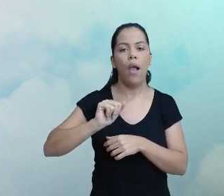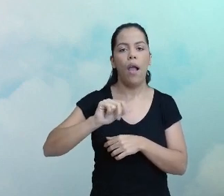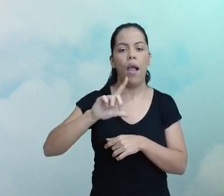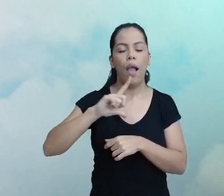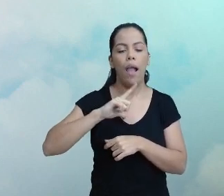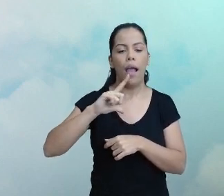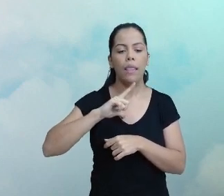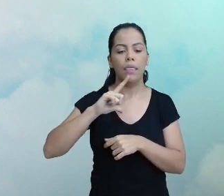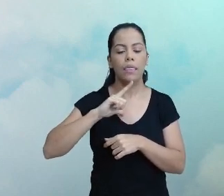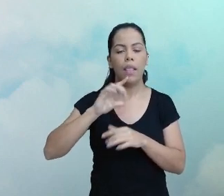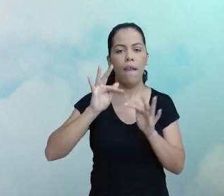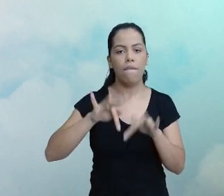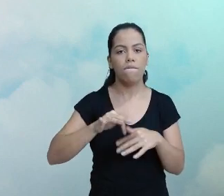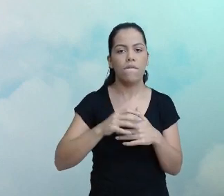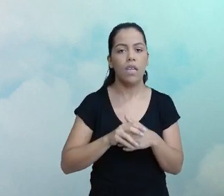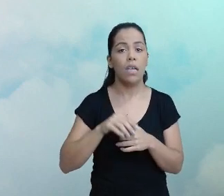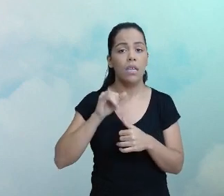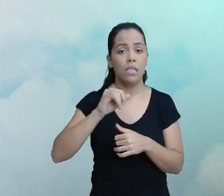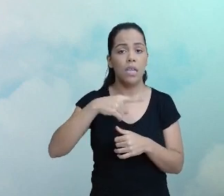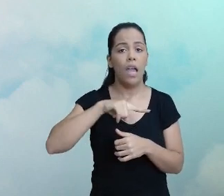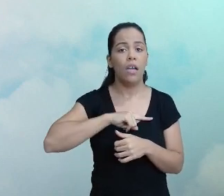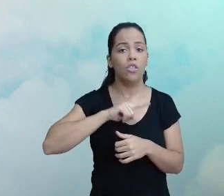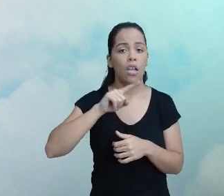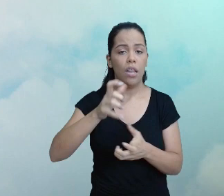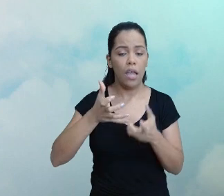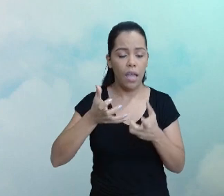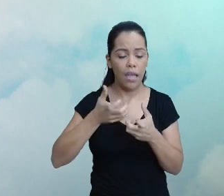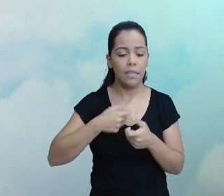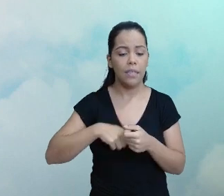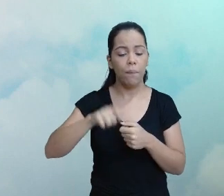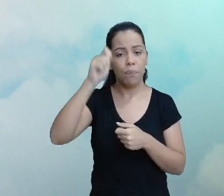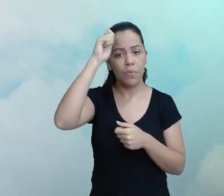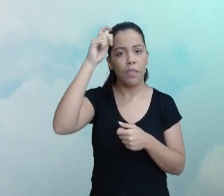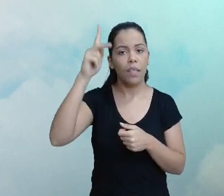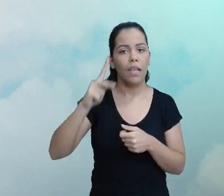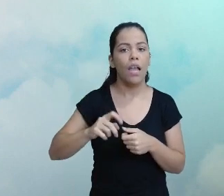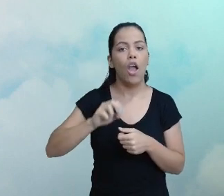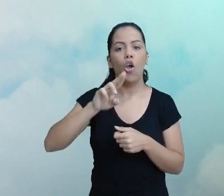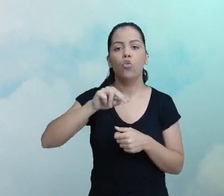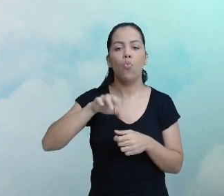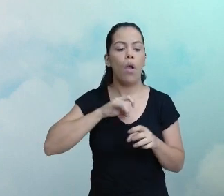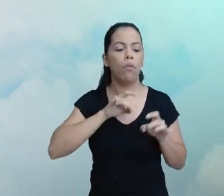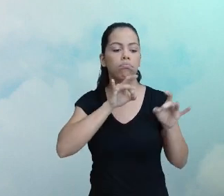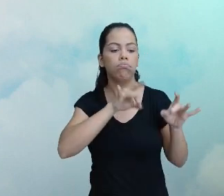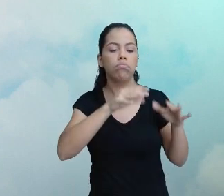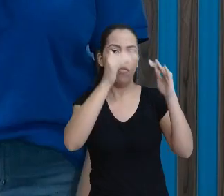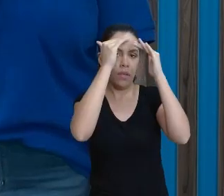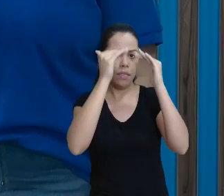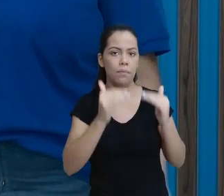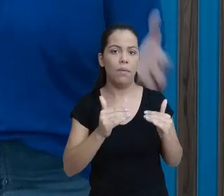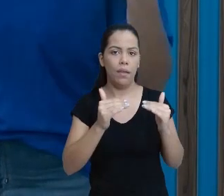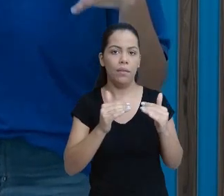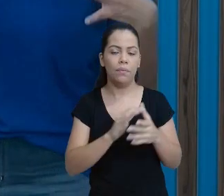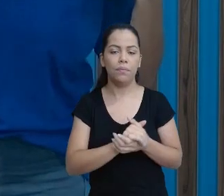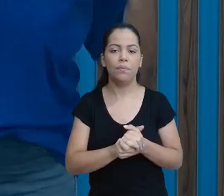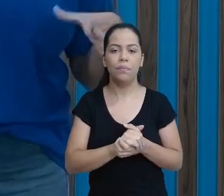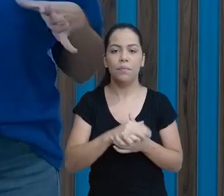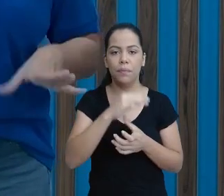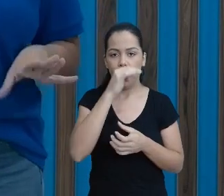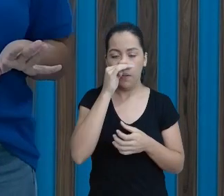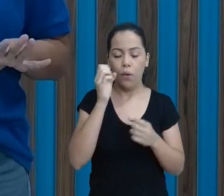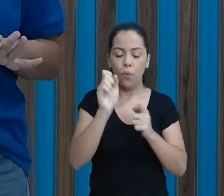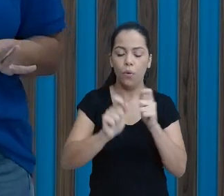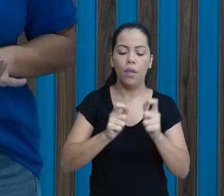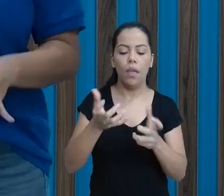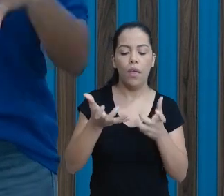tão inteligentes quanto gostamos de pensar que somos, nunca deve ser abandonado. E o que é que eu quero deixar aqui com